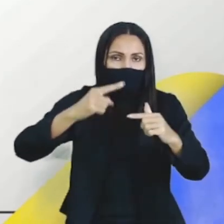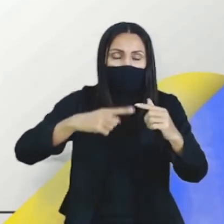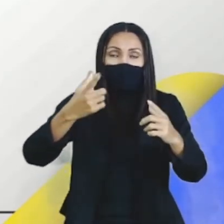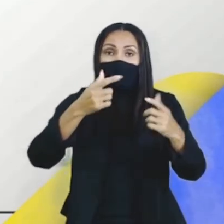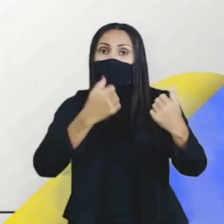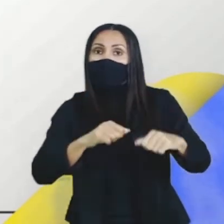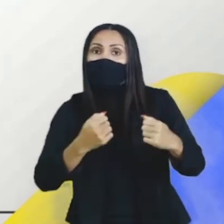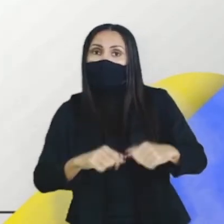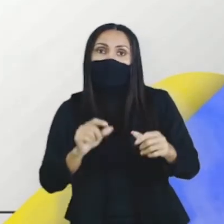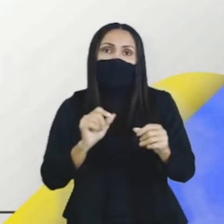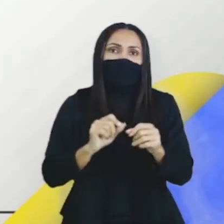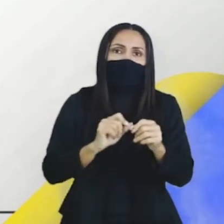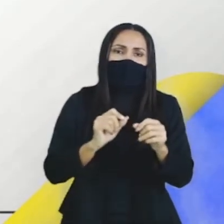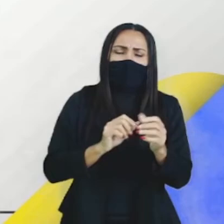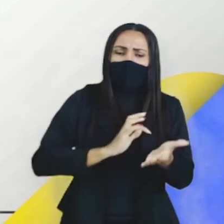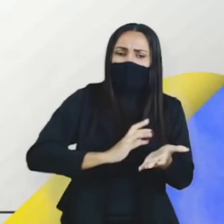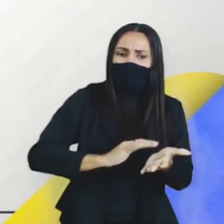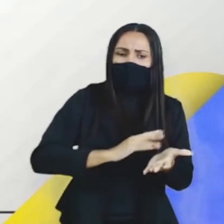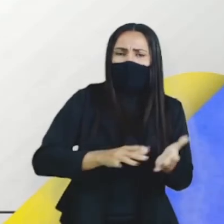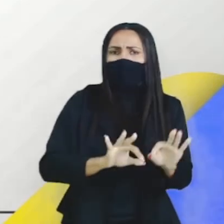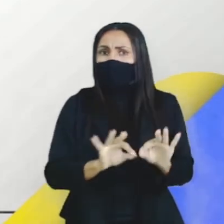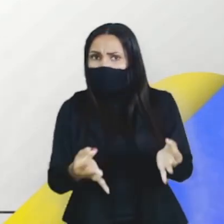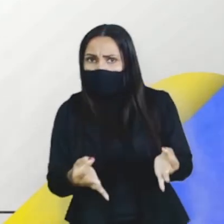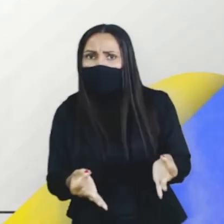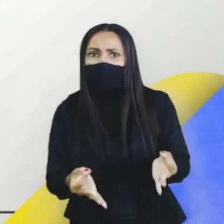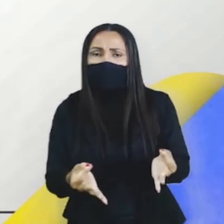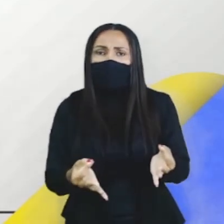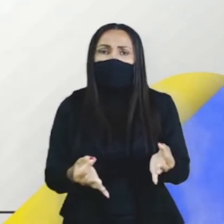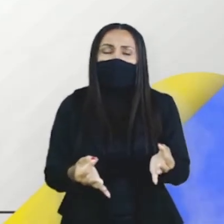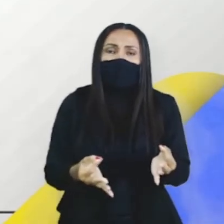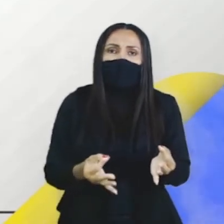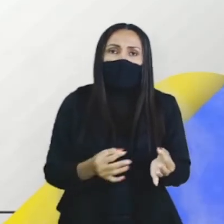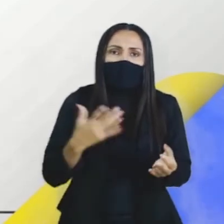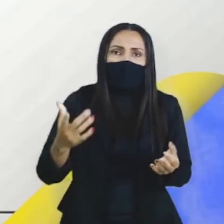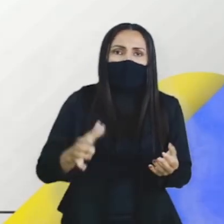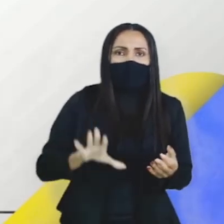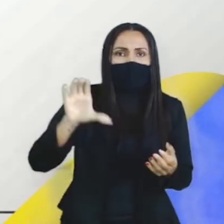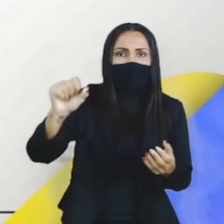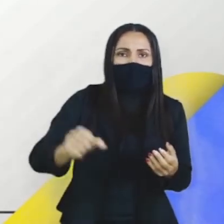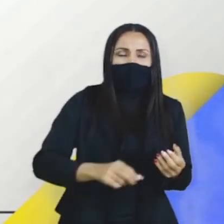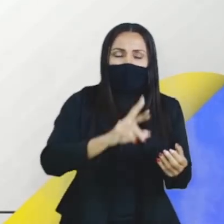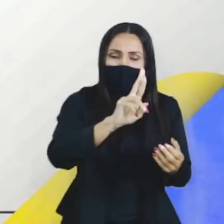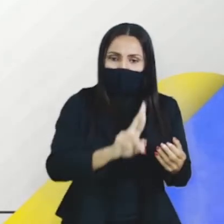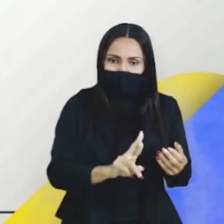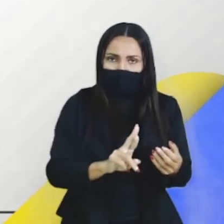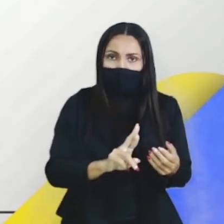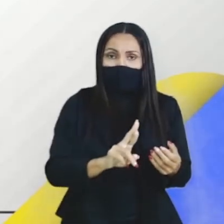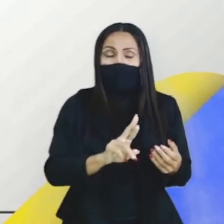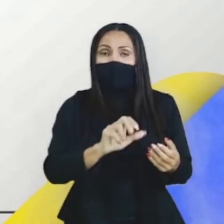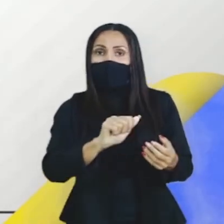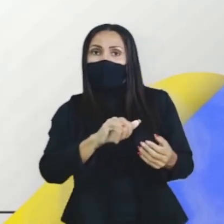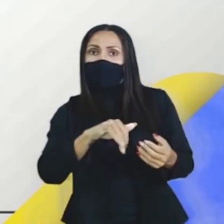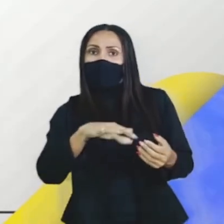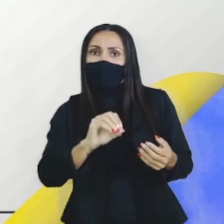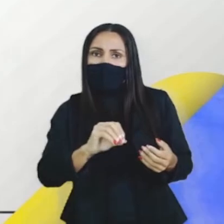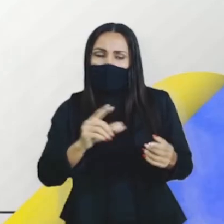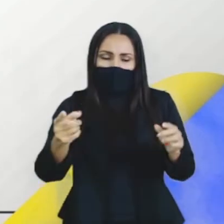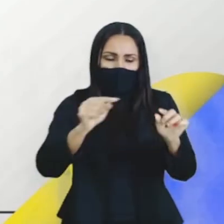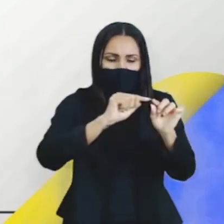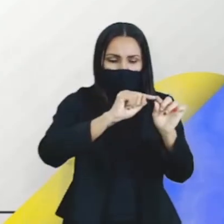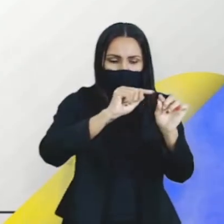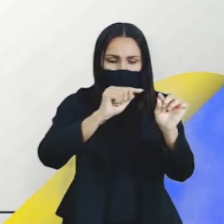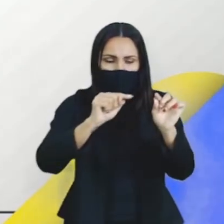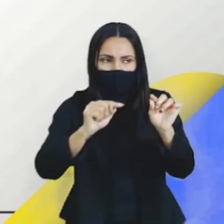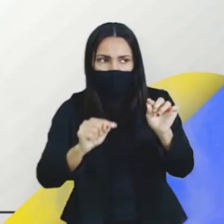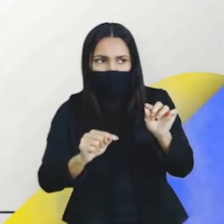precisar fazer um cálculo simples, certo? Então, você vai pegar o raio dessa circunferência,